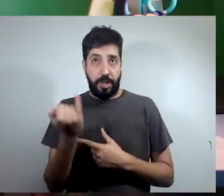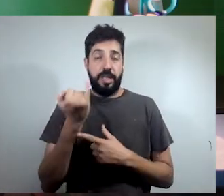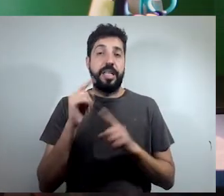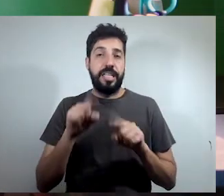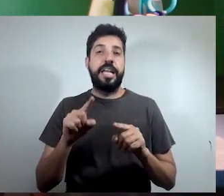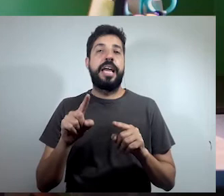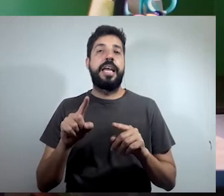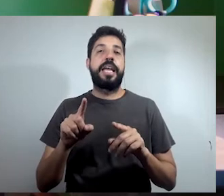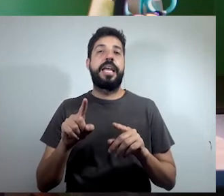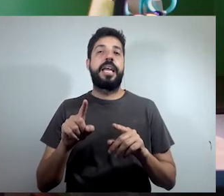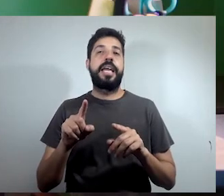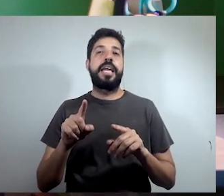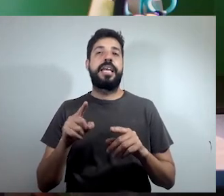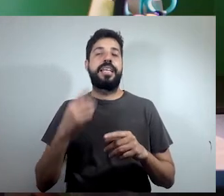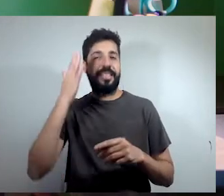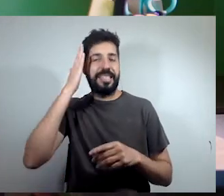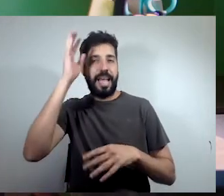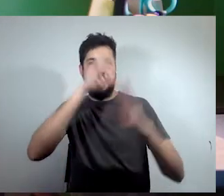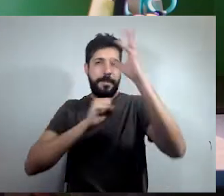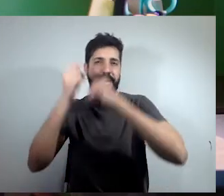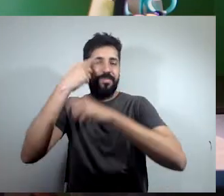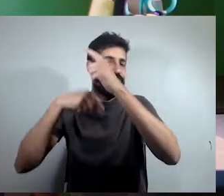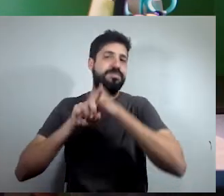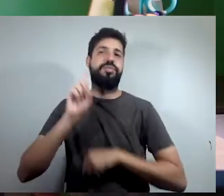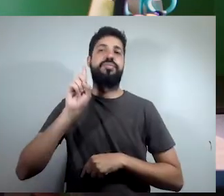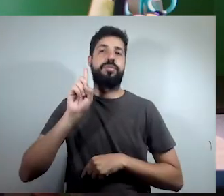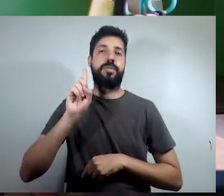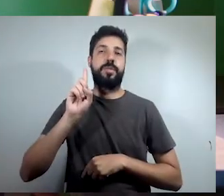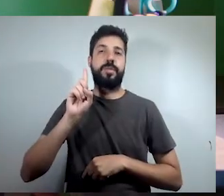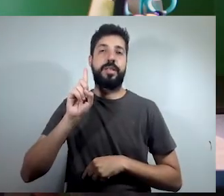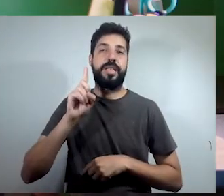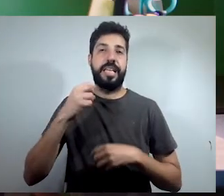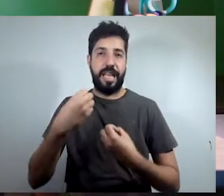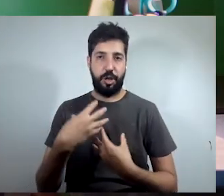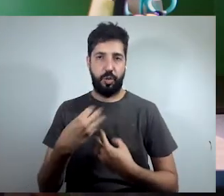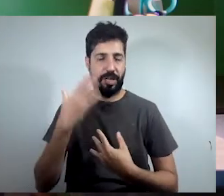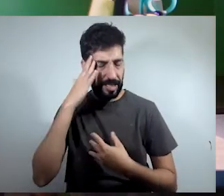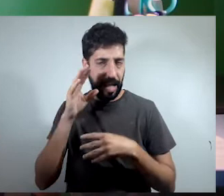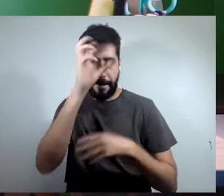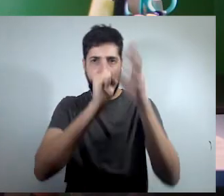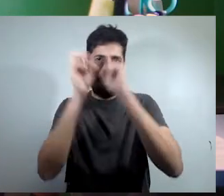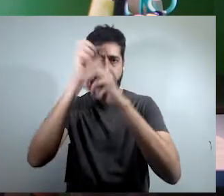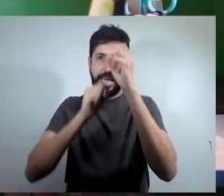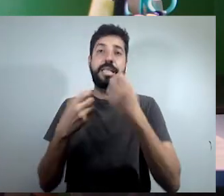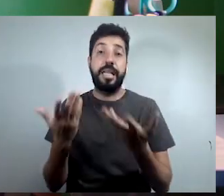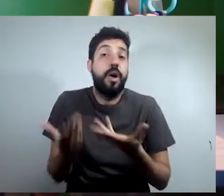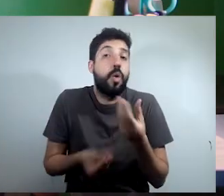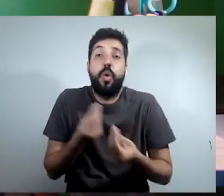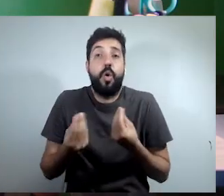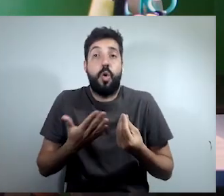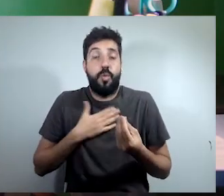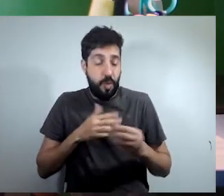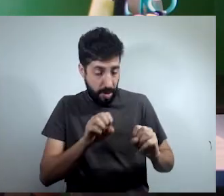se eduque audiovisualmente. A autoeducação, ela faz parte desse processo, porque como a gente vai educar